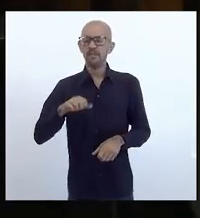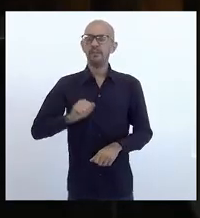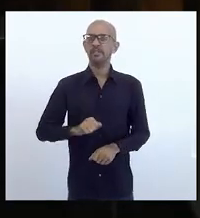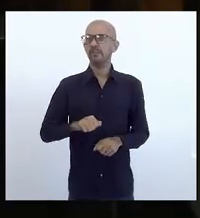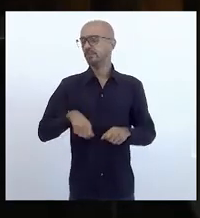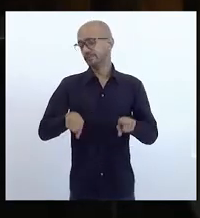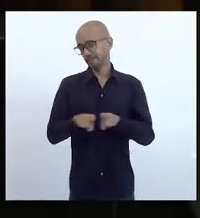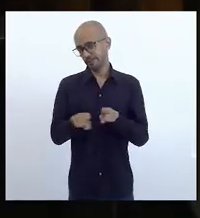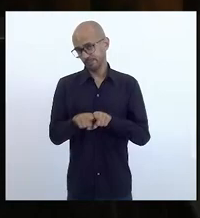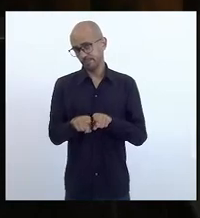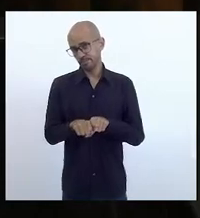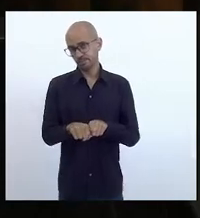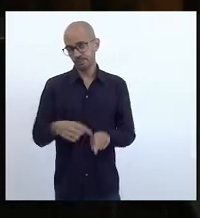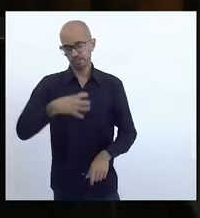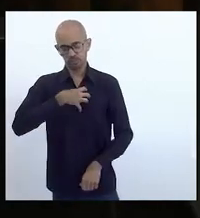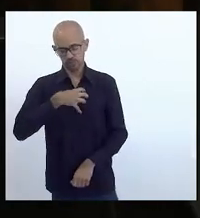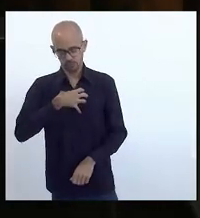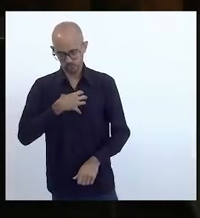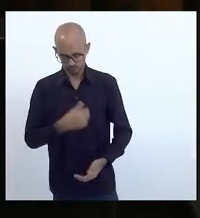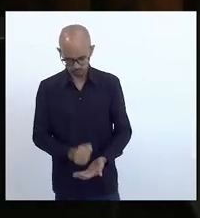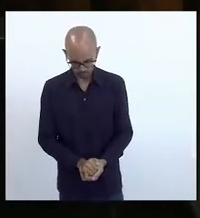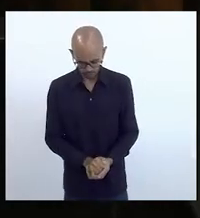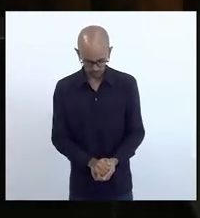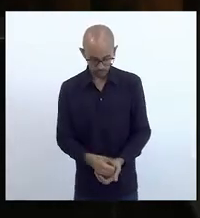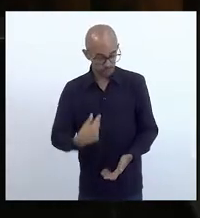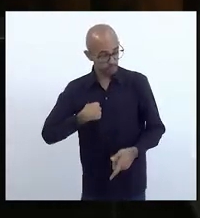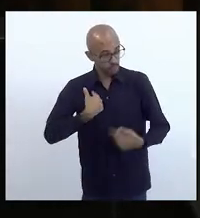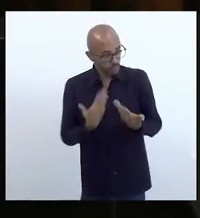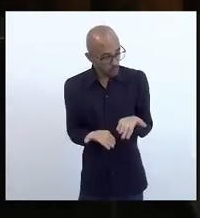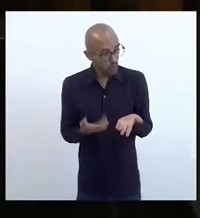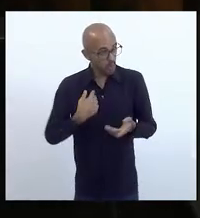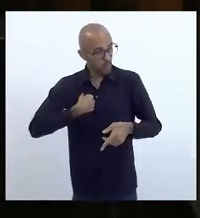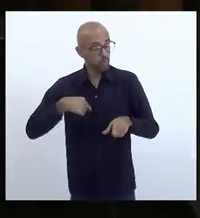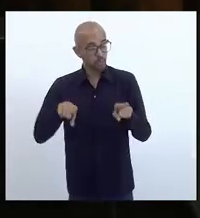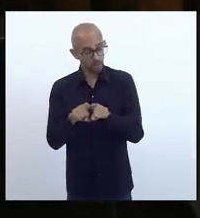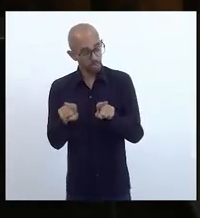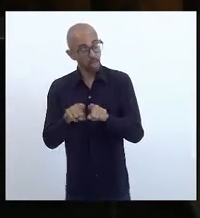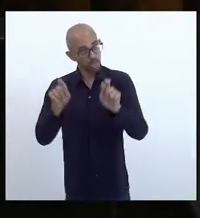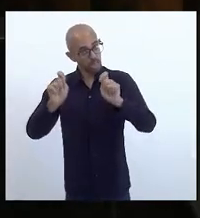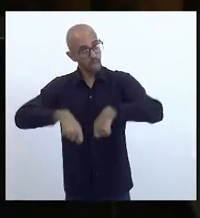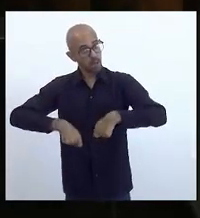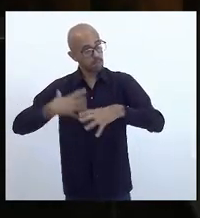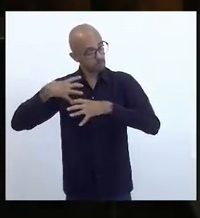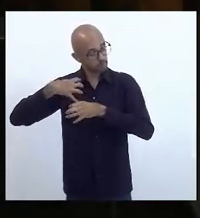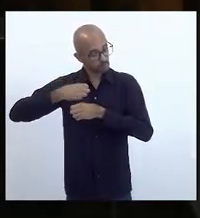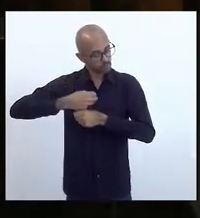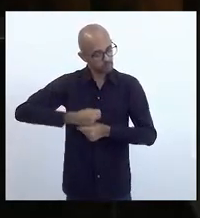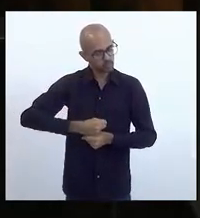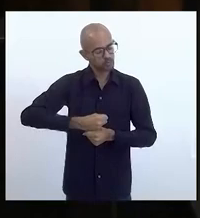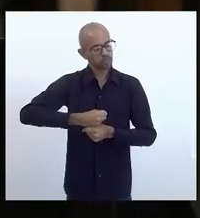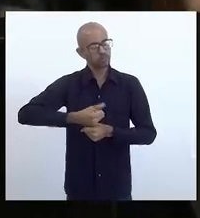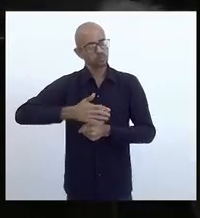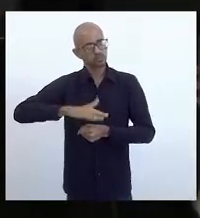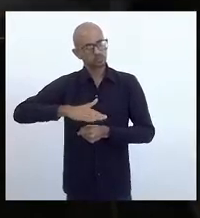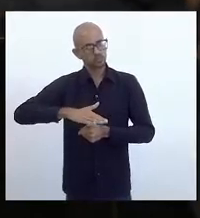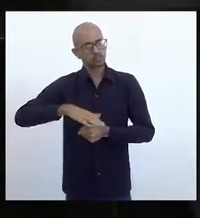fez sentir. Então, eu também posso prever que essa propositura de